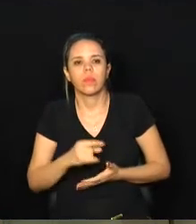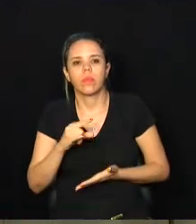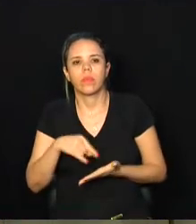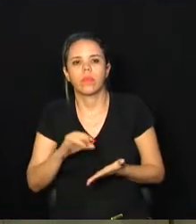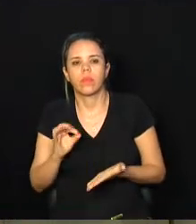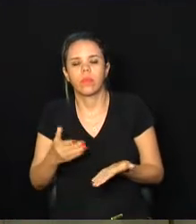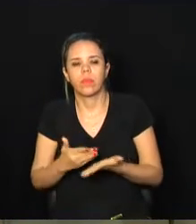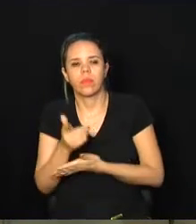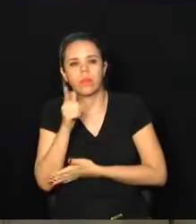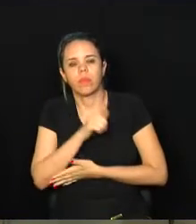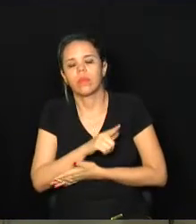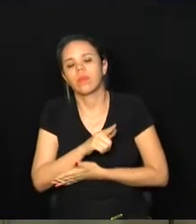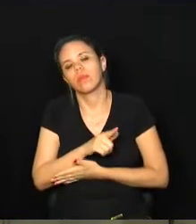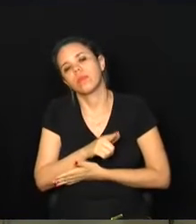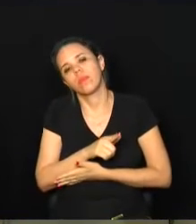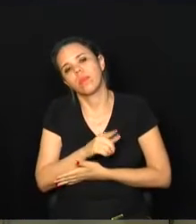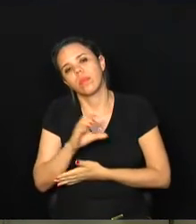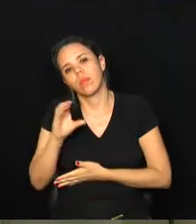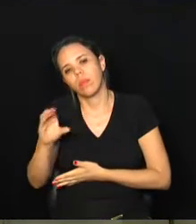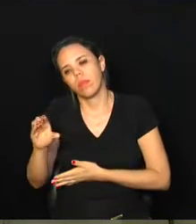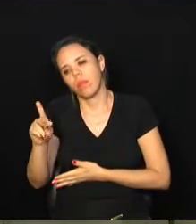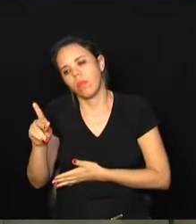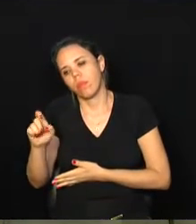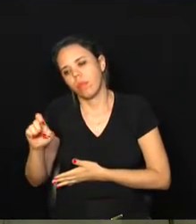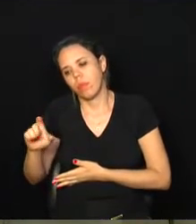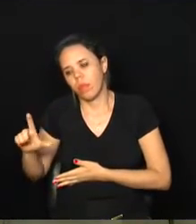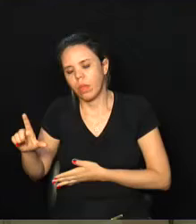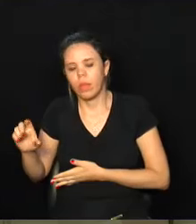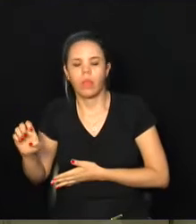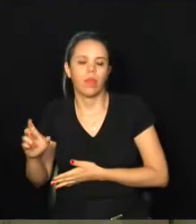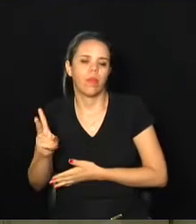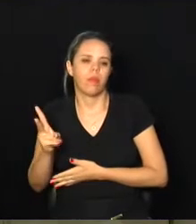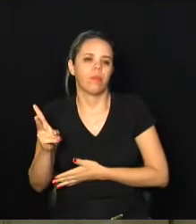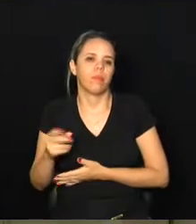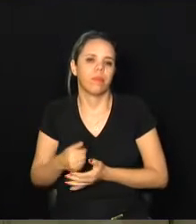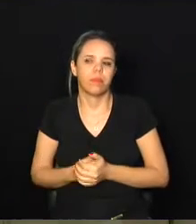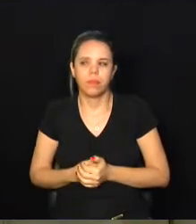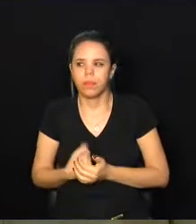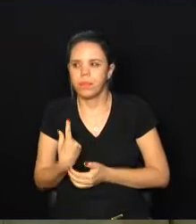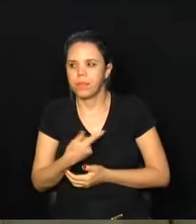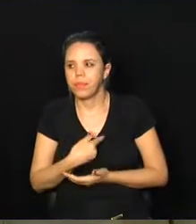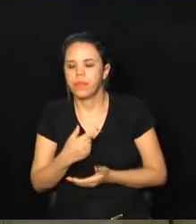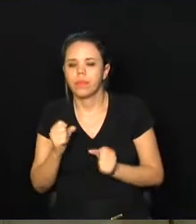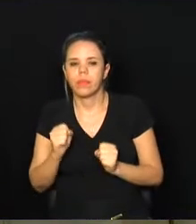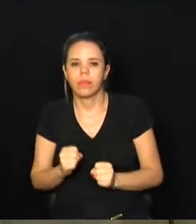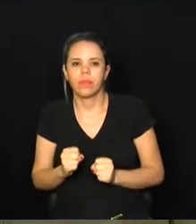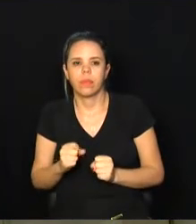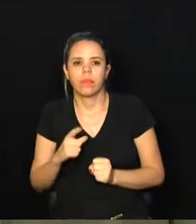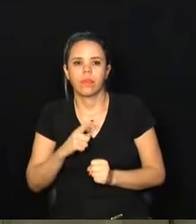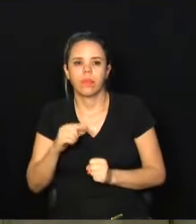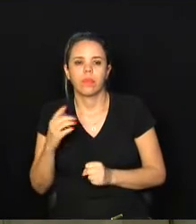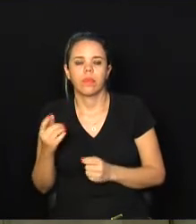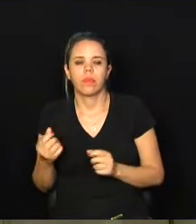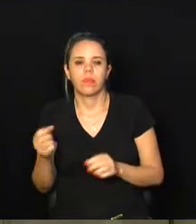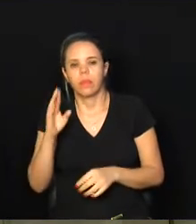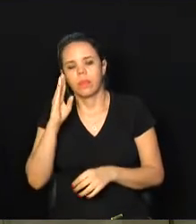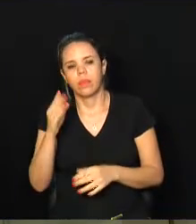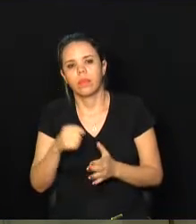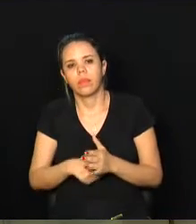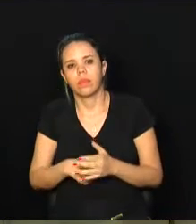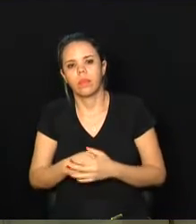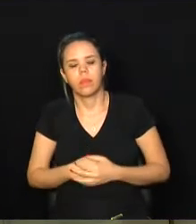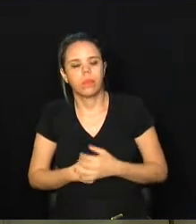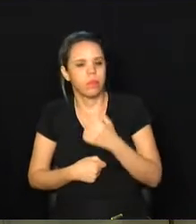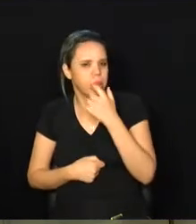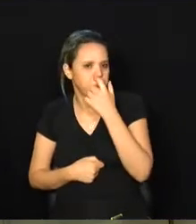certo e que a questão da CPLE está correndo adiante e que a gente vai poder ter um pouco de protagonismo